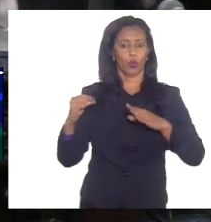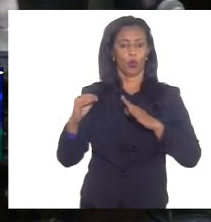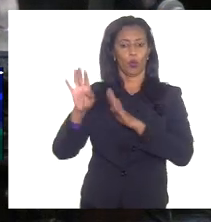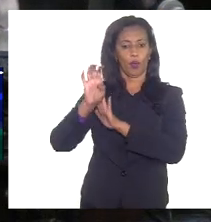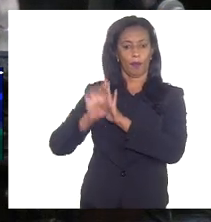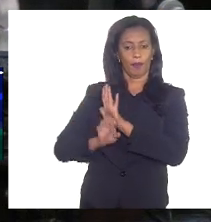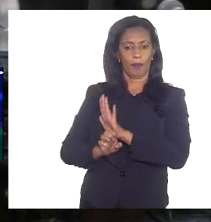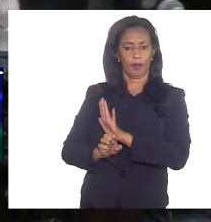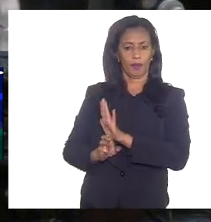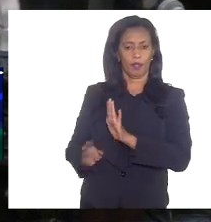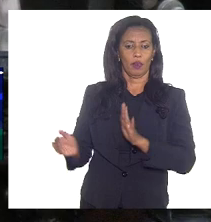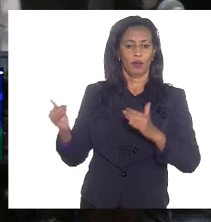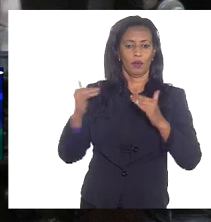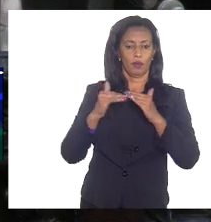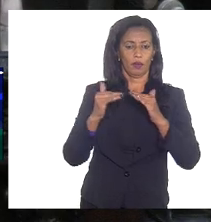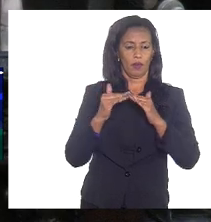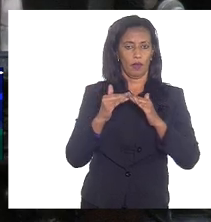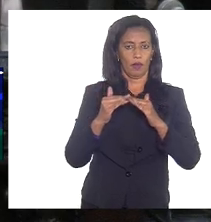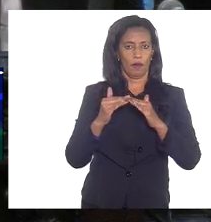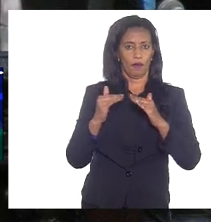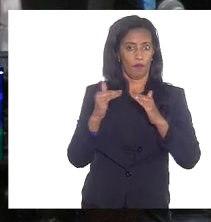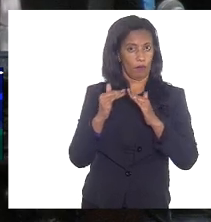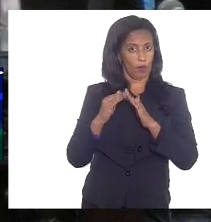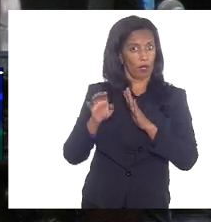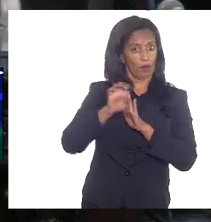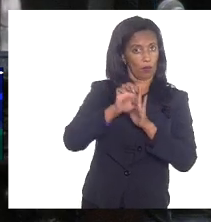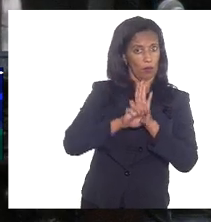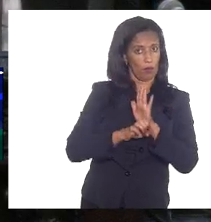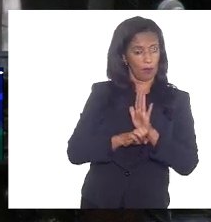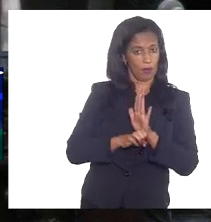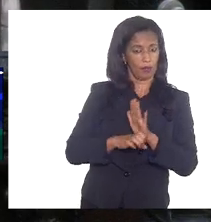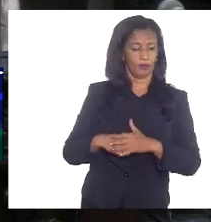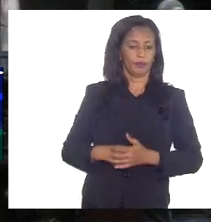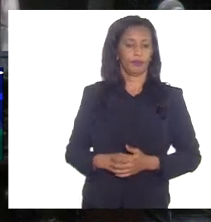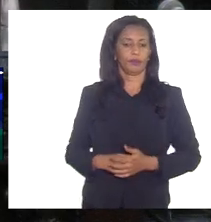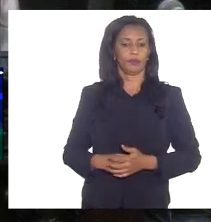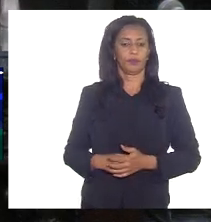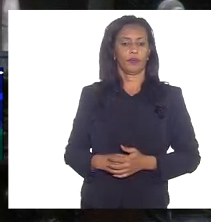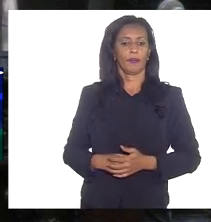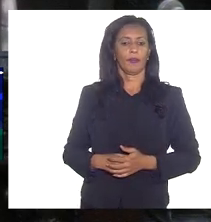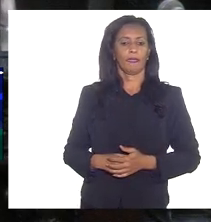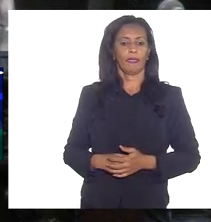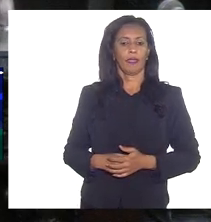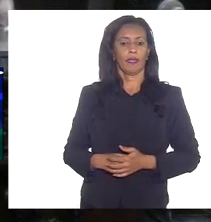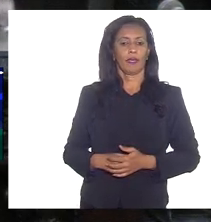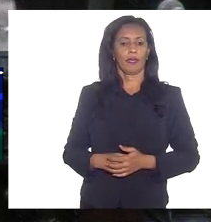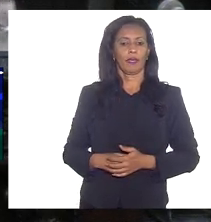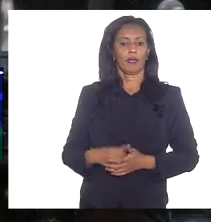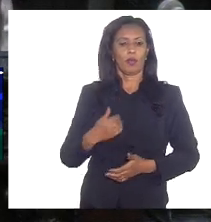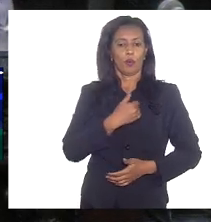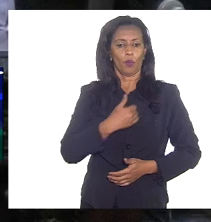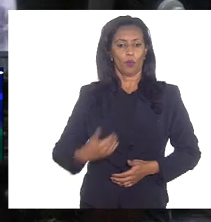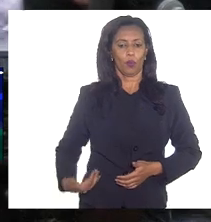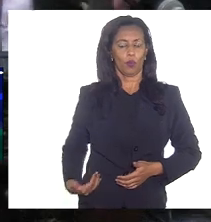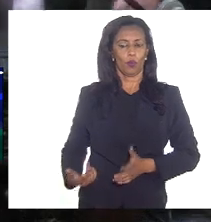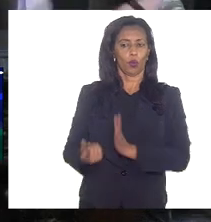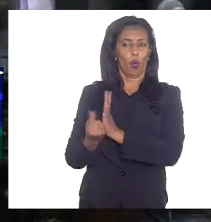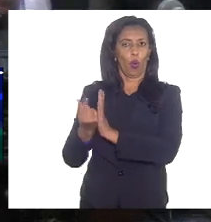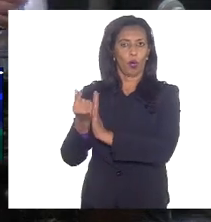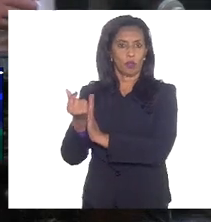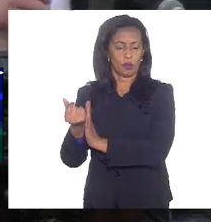Educação, favorável com emendas. Servidores públicos, favorável com a emenda da Comissão de Constituição e Justiça. De